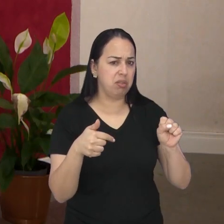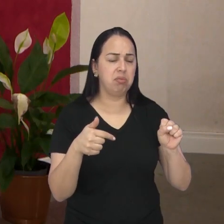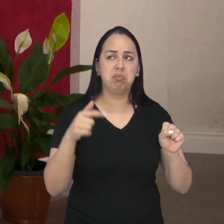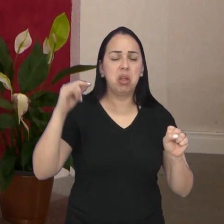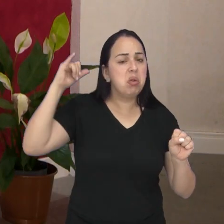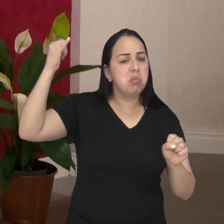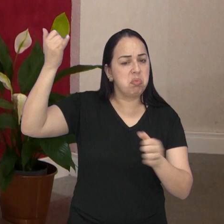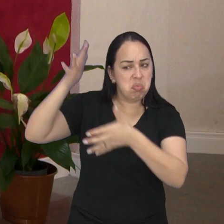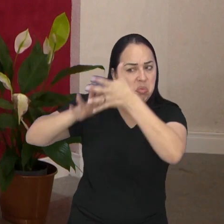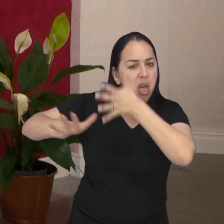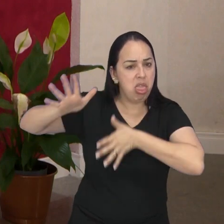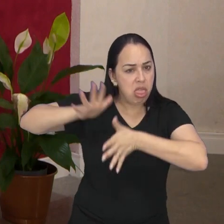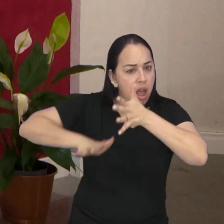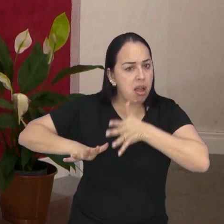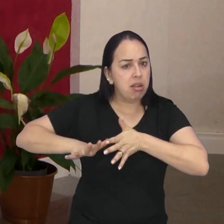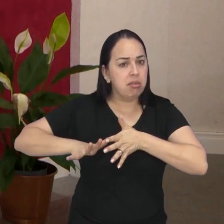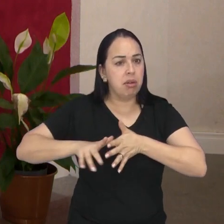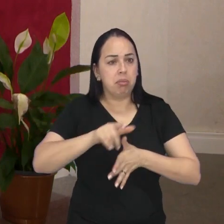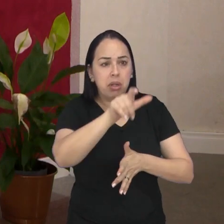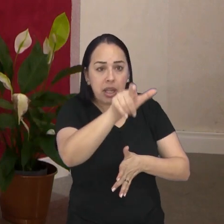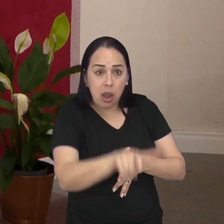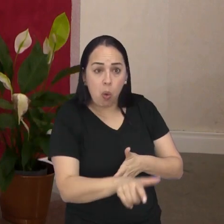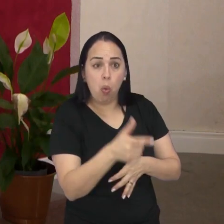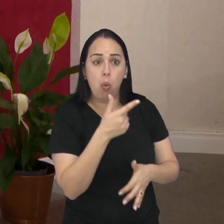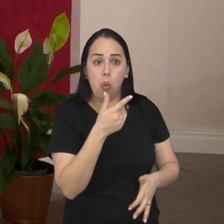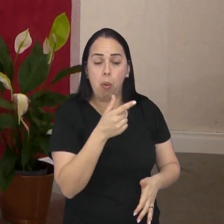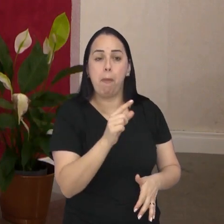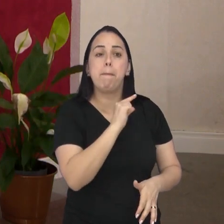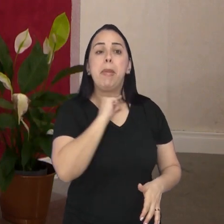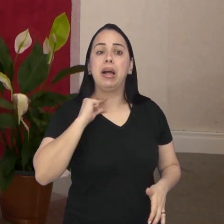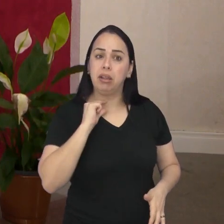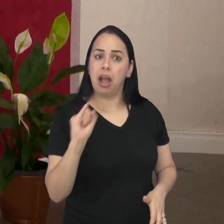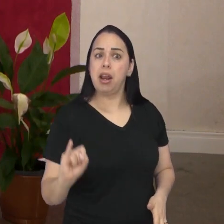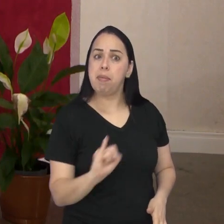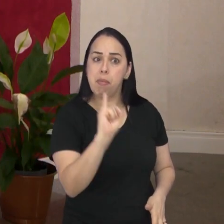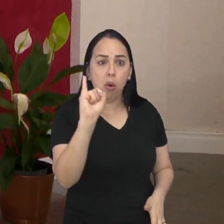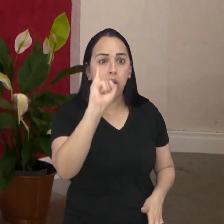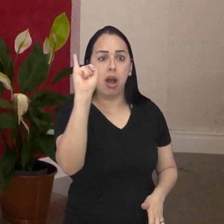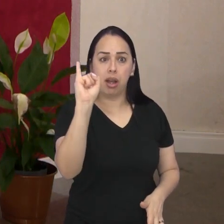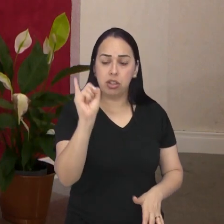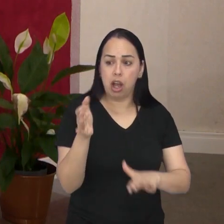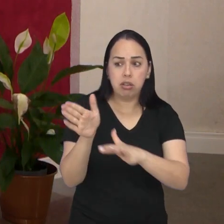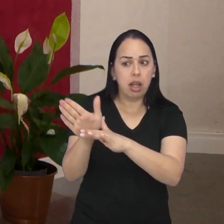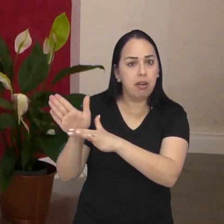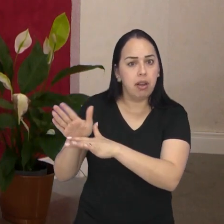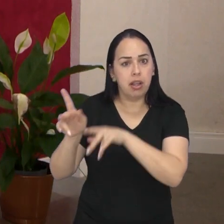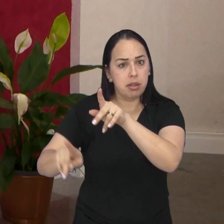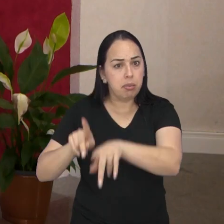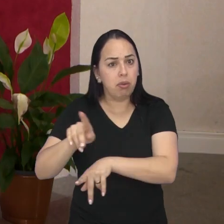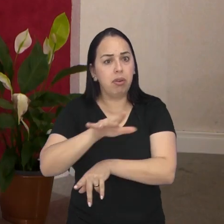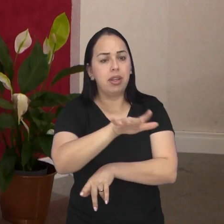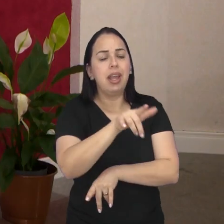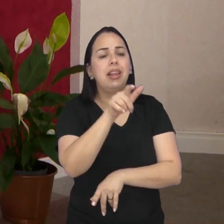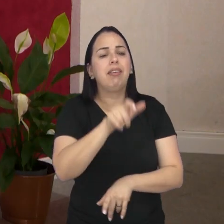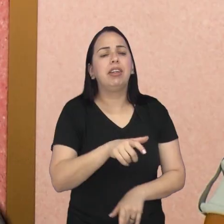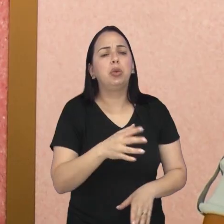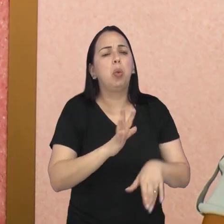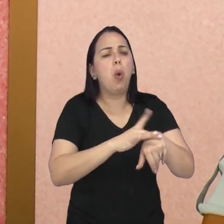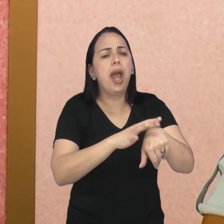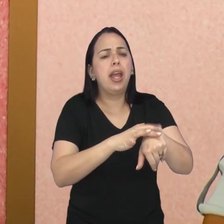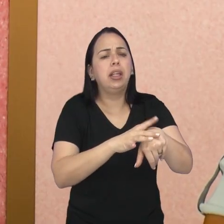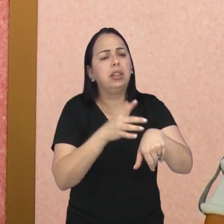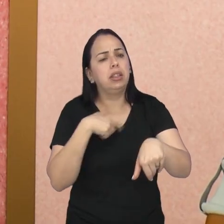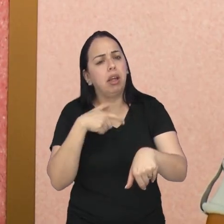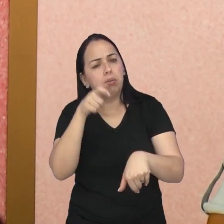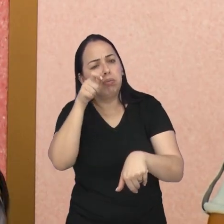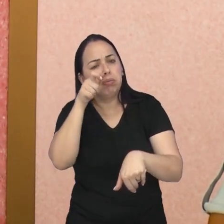Deus falou muito comigo, porque aquele homem era muito importante para uma multidão de gente. E aquele homem estava doente aquele dia. Aquilo lá tocou